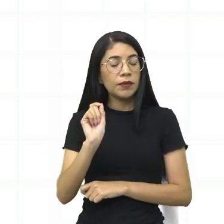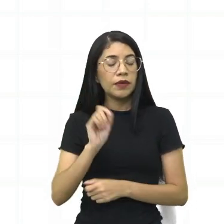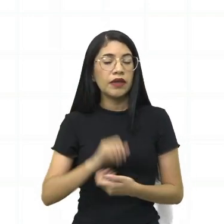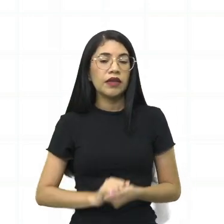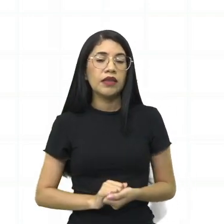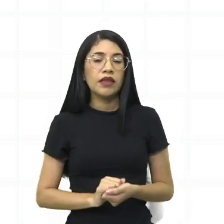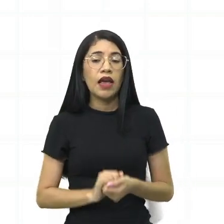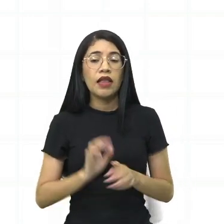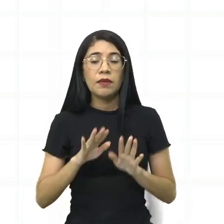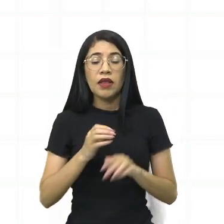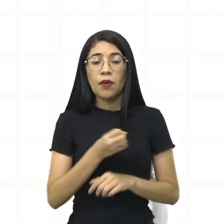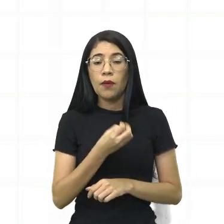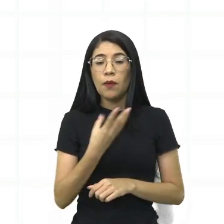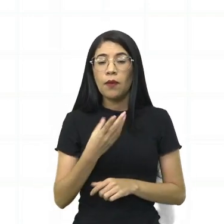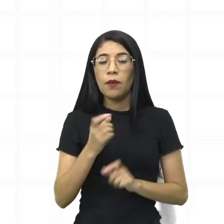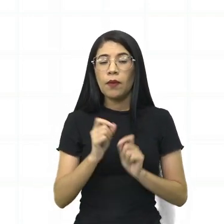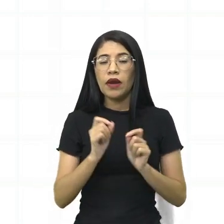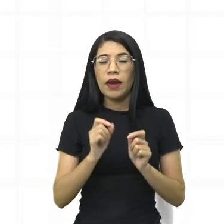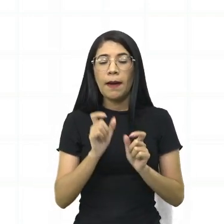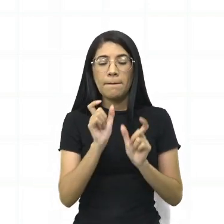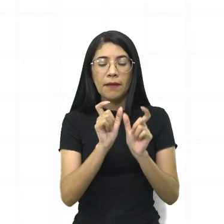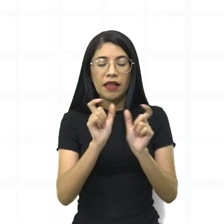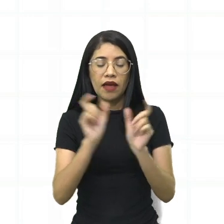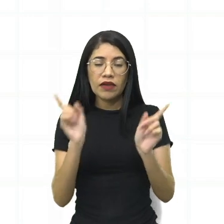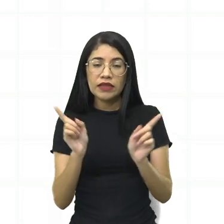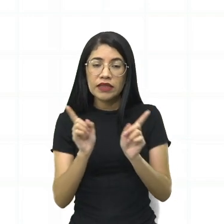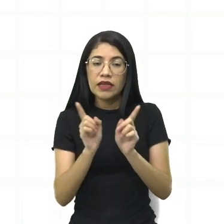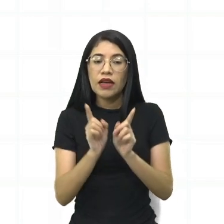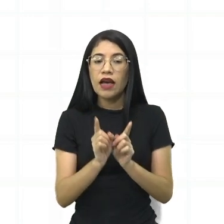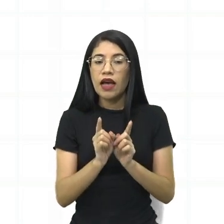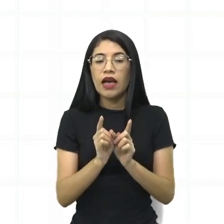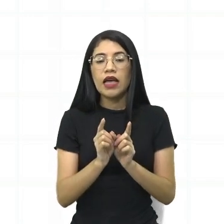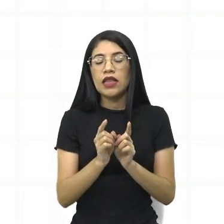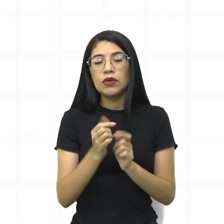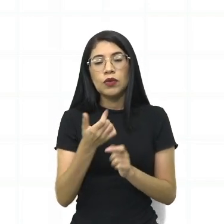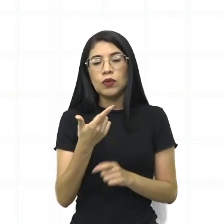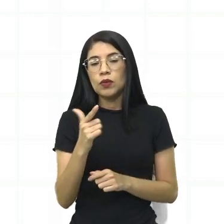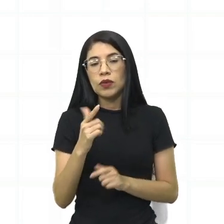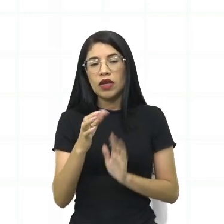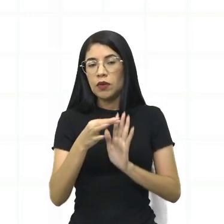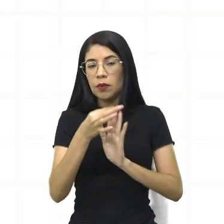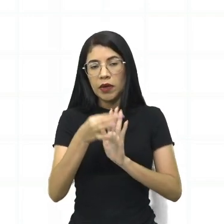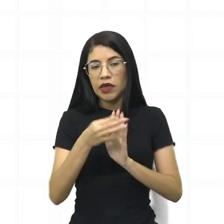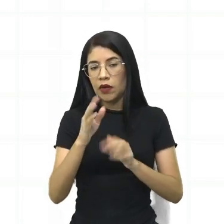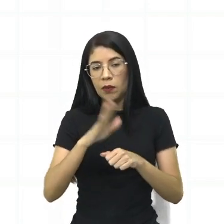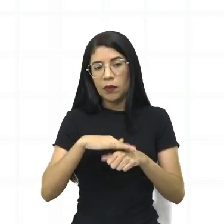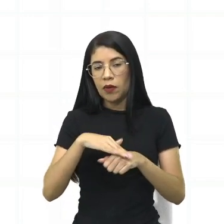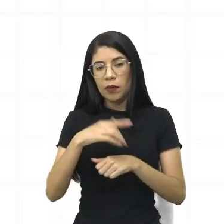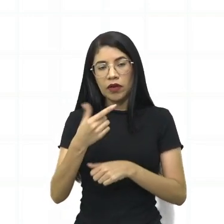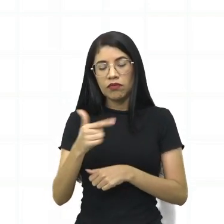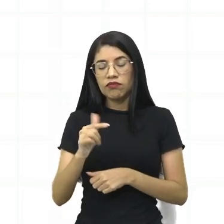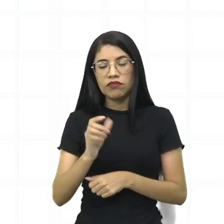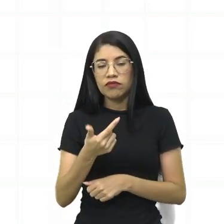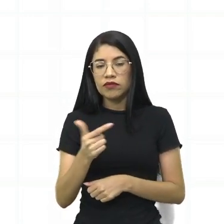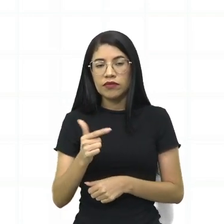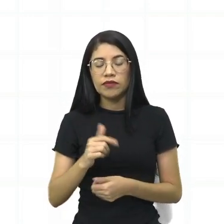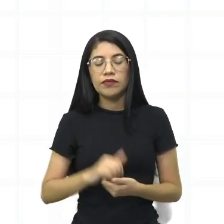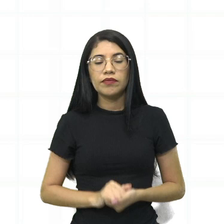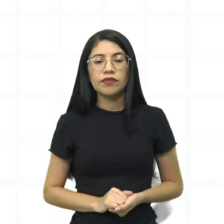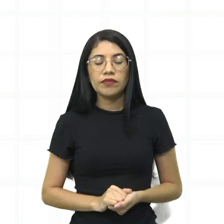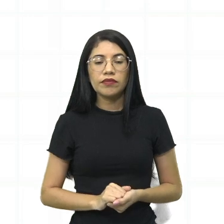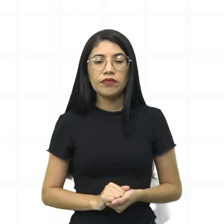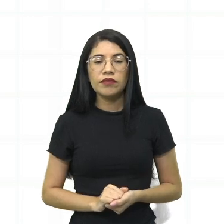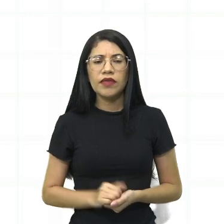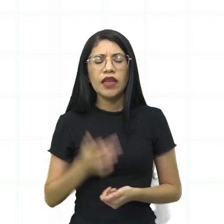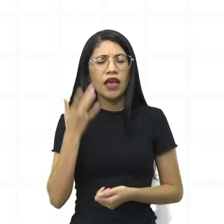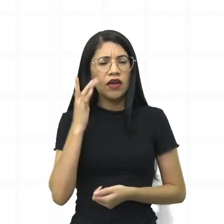em uma quantidade reduzida de palavras sem emissão de opinião, tá? Diferente lá do nosso artigo de opinião.